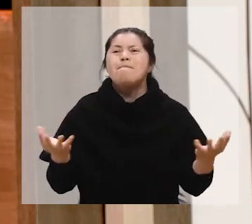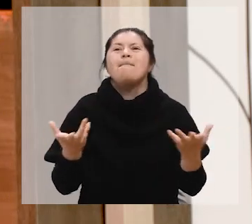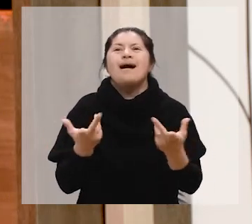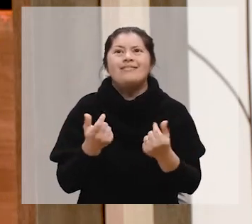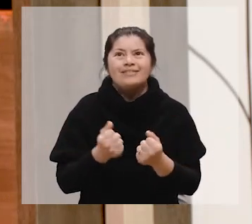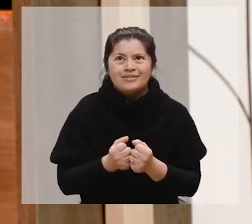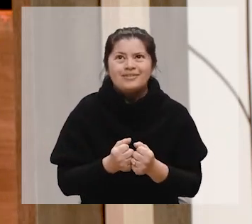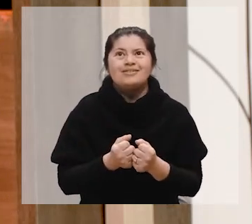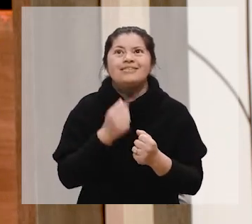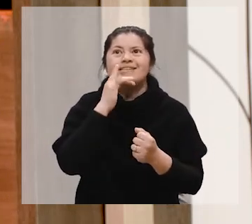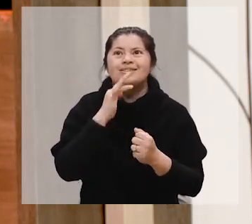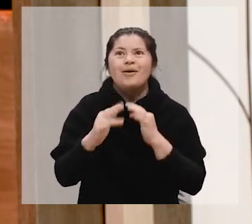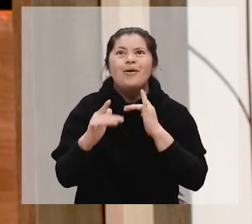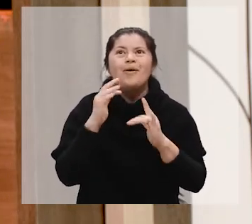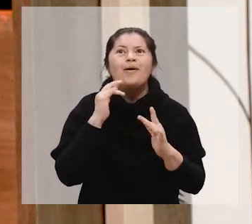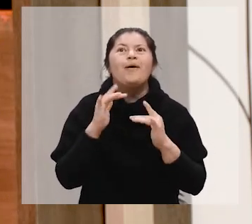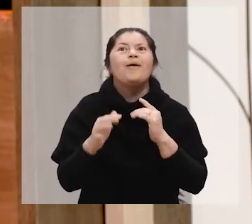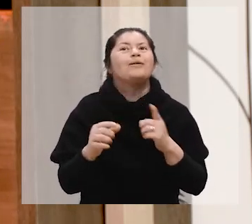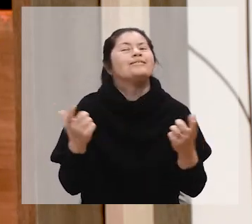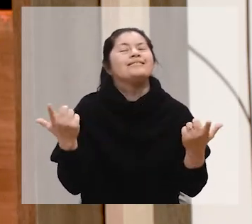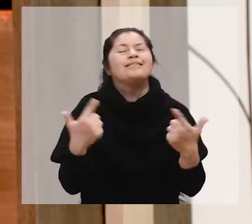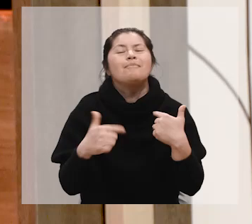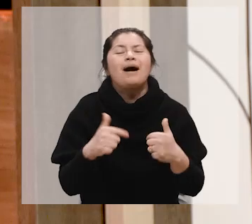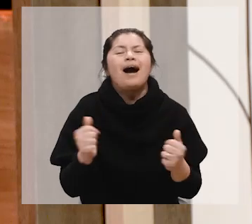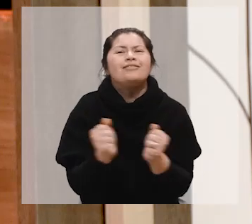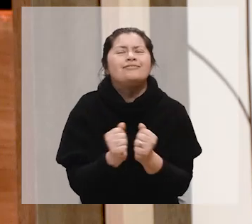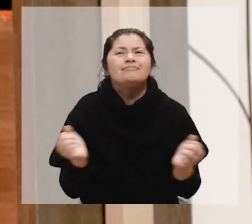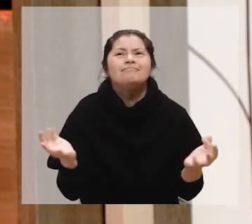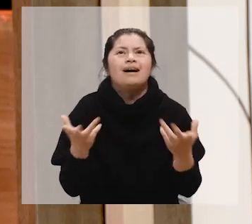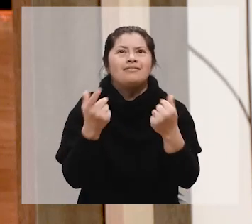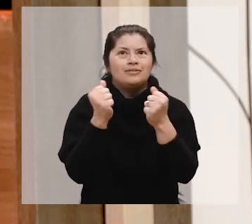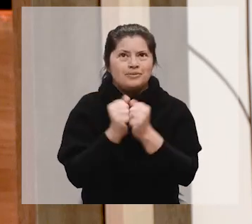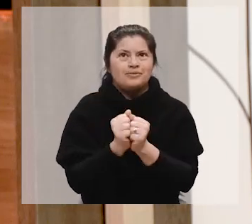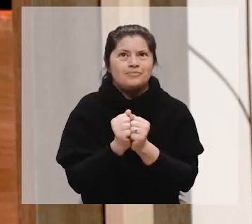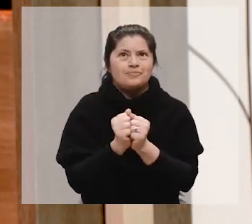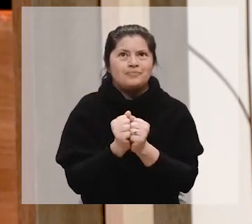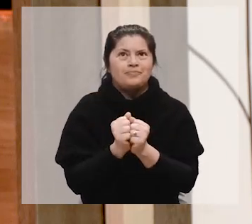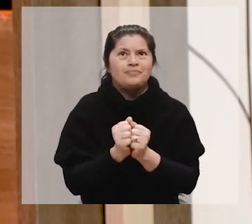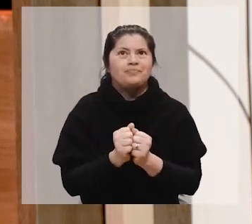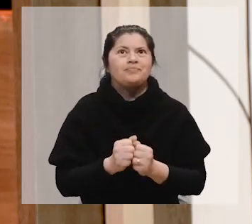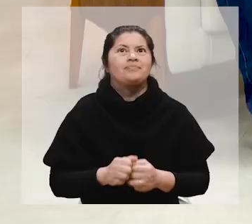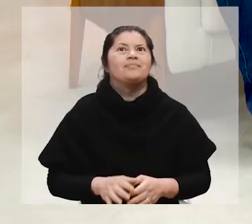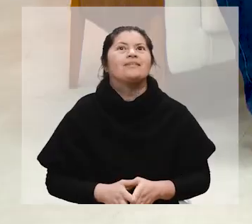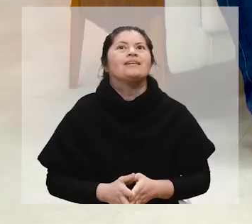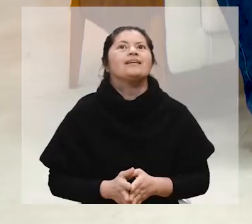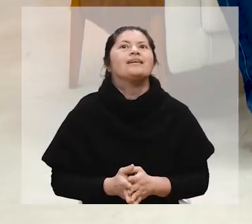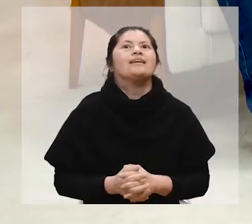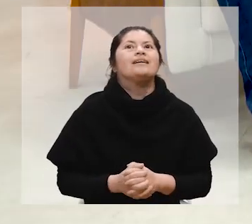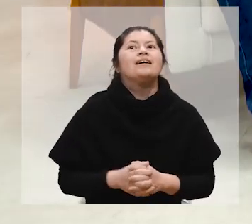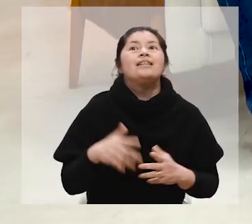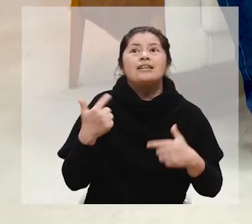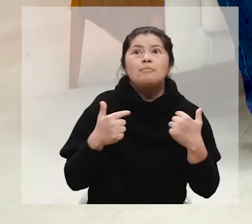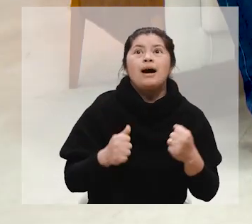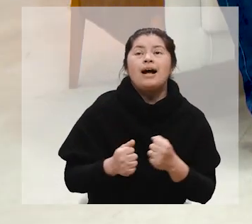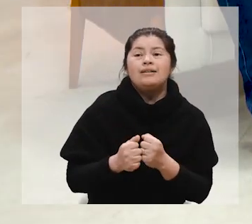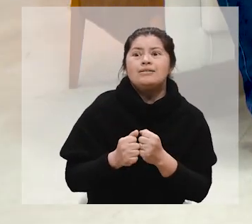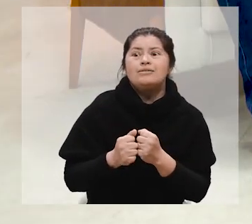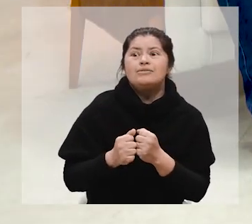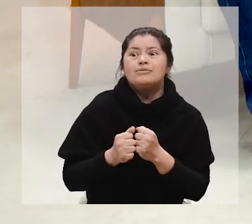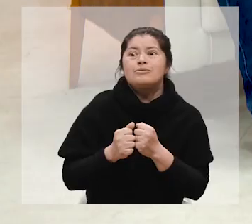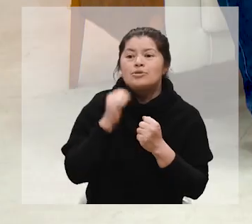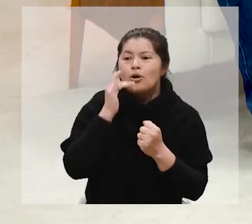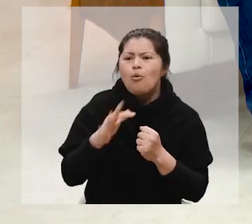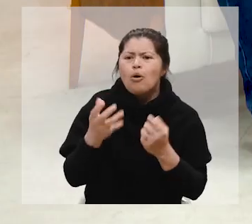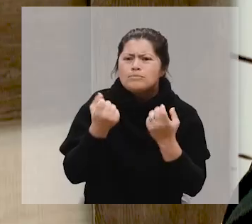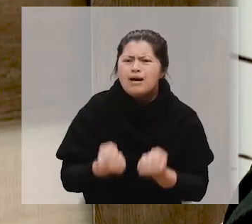A sensibilidade dele é maravilhosa, as cores, foi assim realmente um trabalho fantástico dele. Embora seja um livro de alerta,